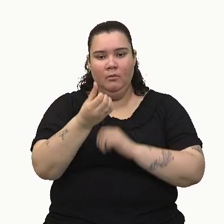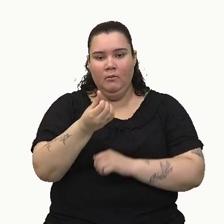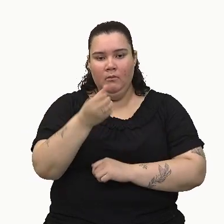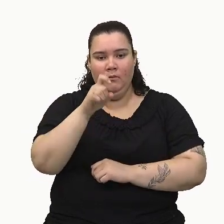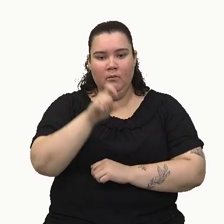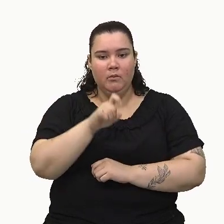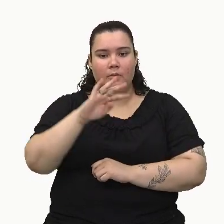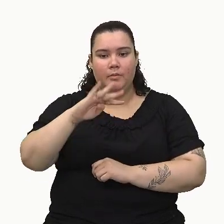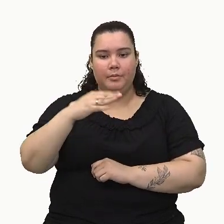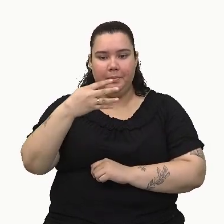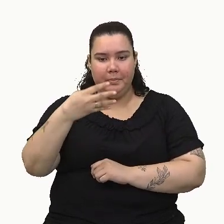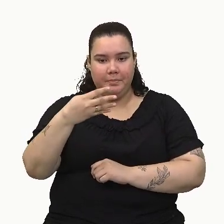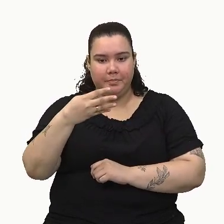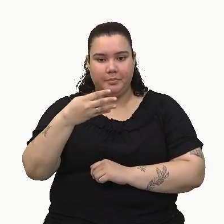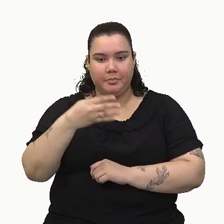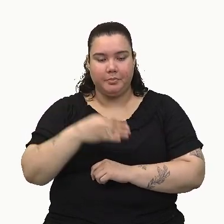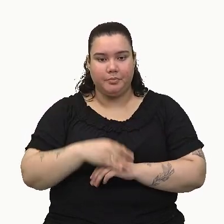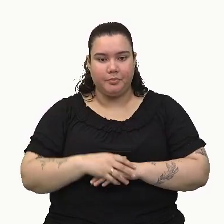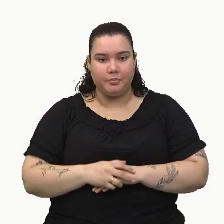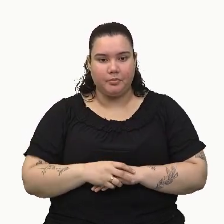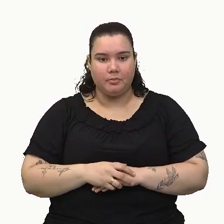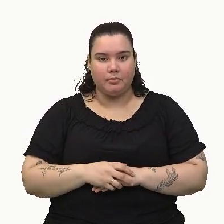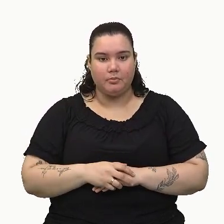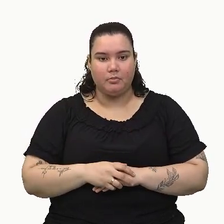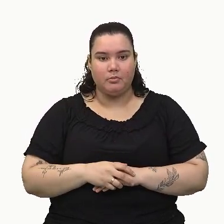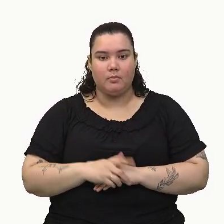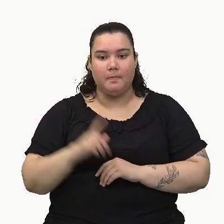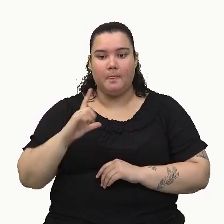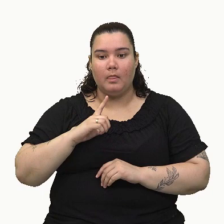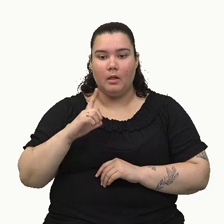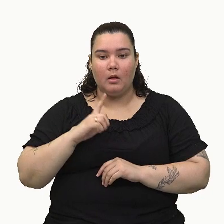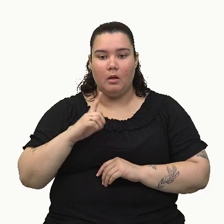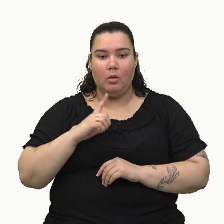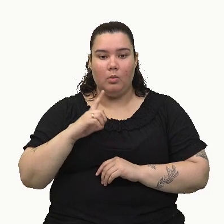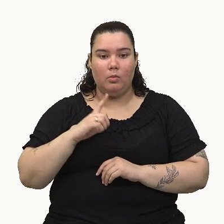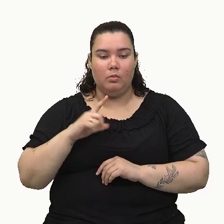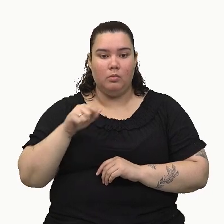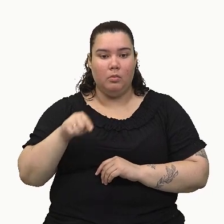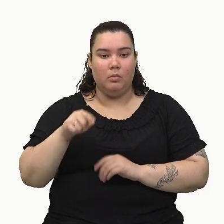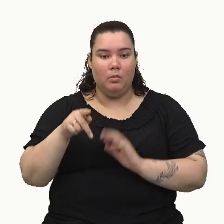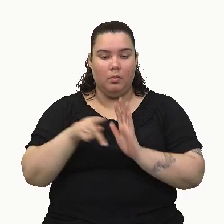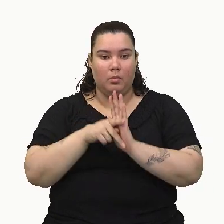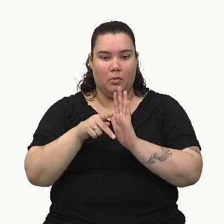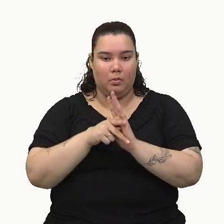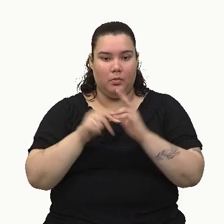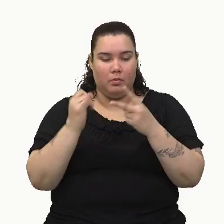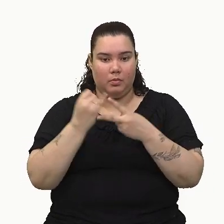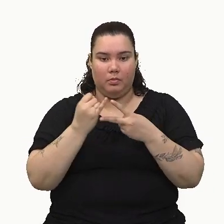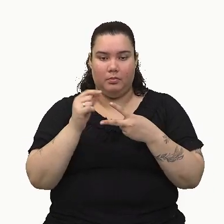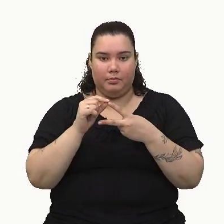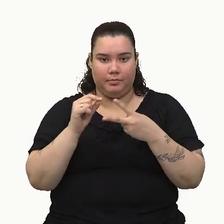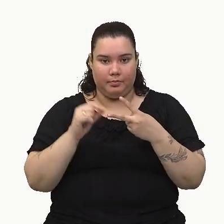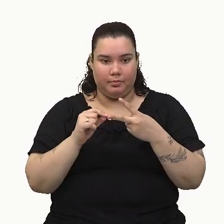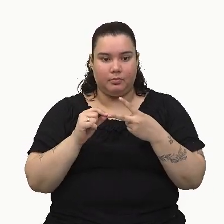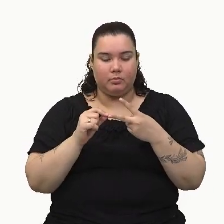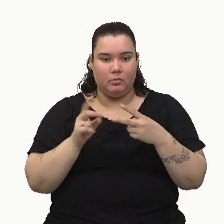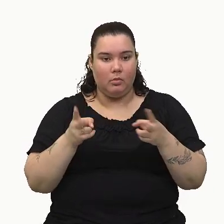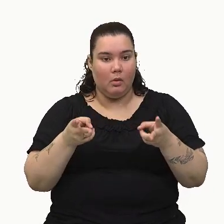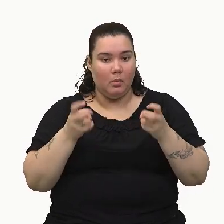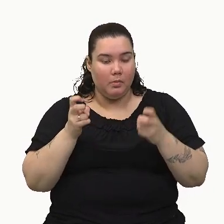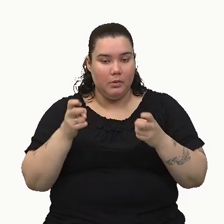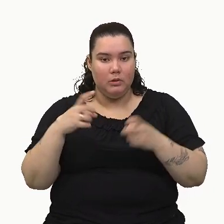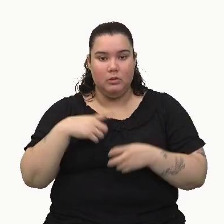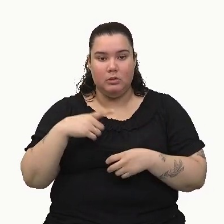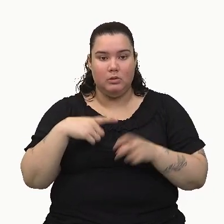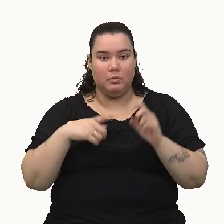à quarta. Tá bom? Temos aqui esse polinômio. Reparem que nesse polinômio você tem